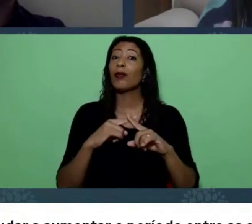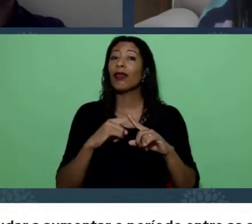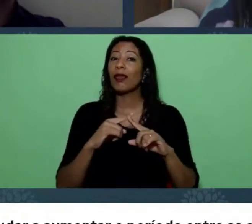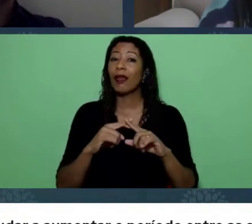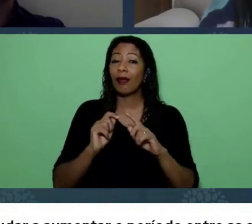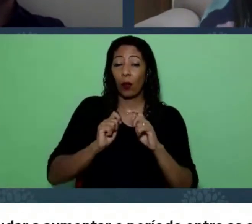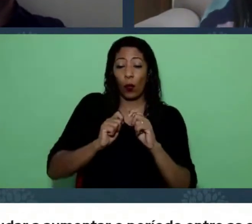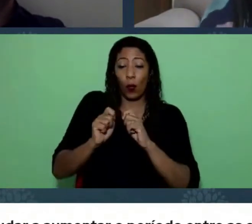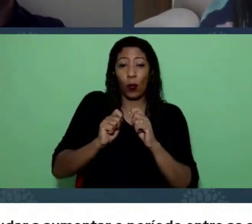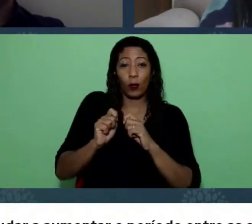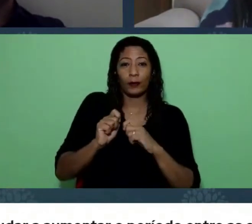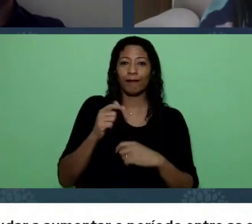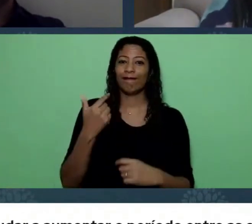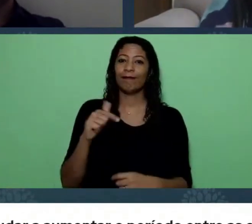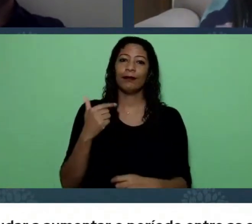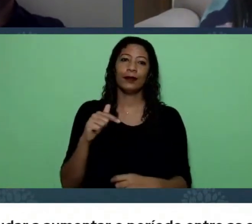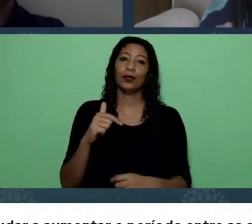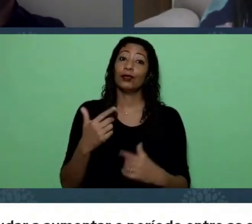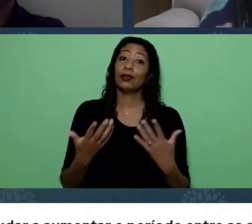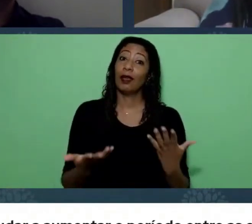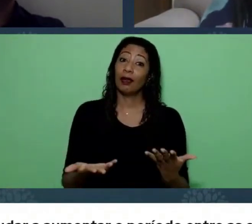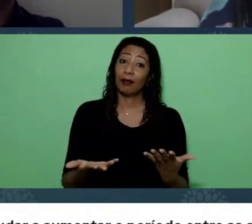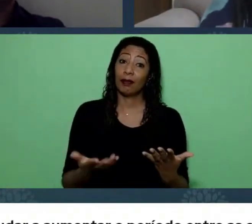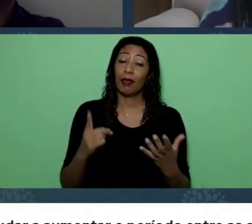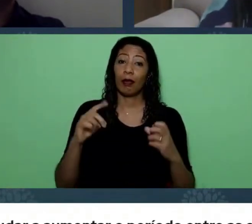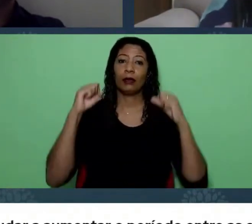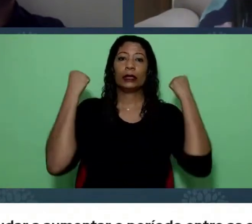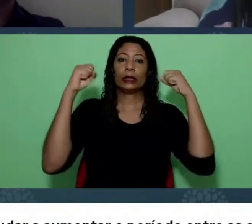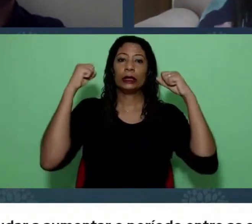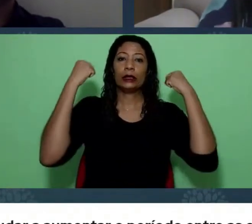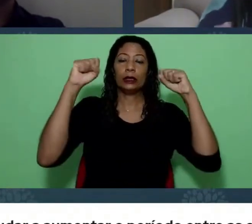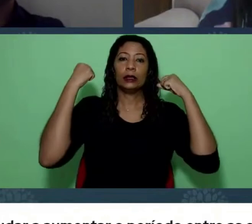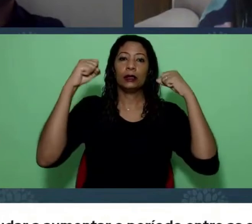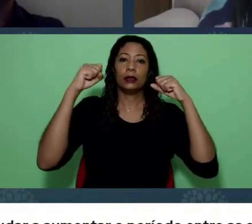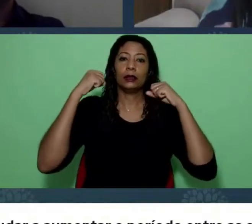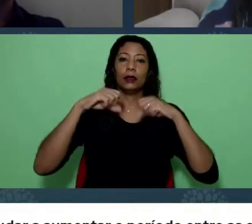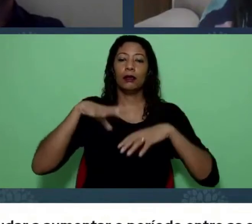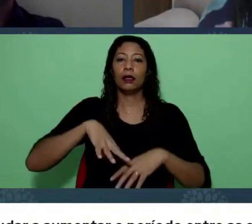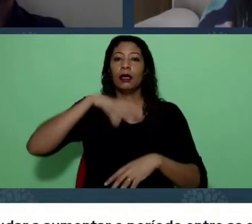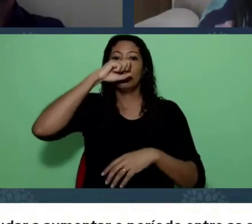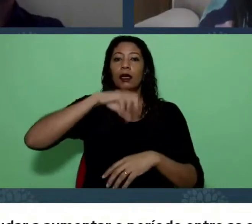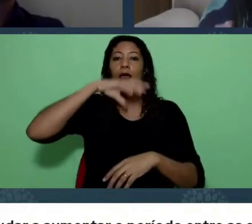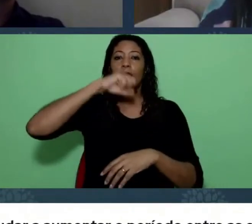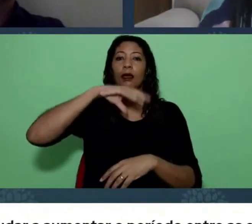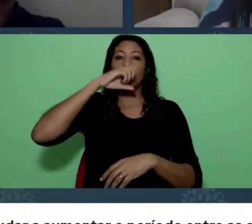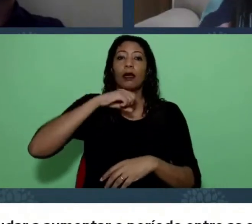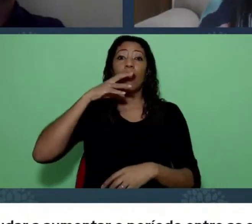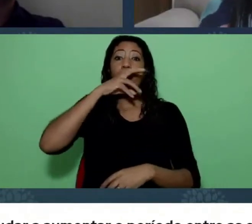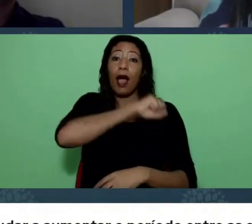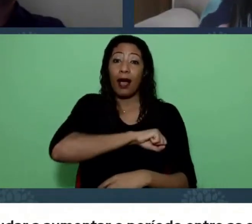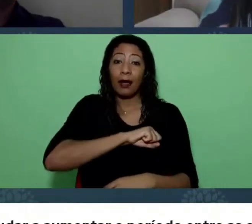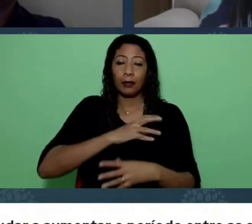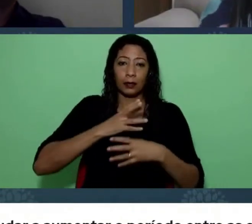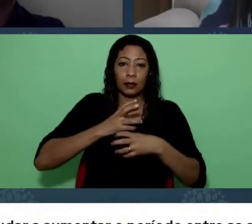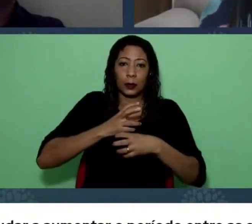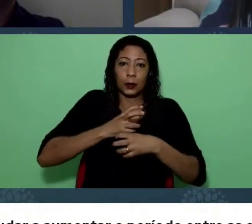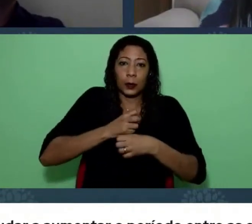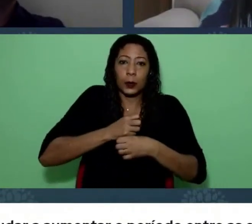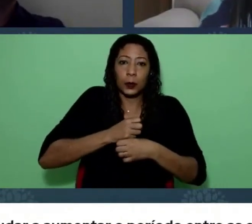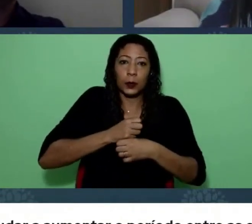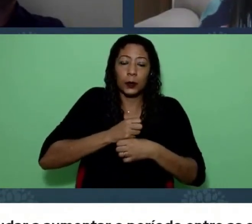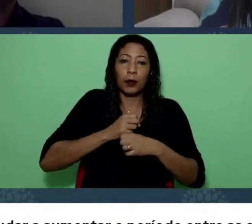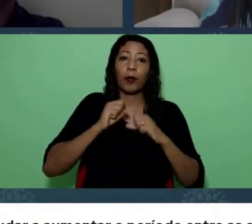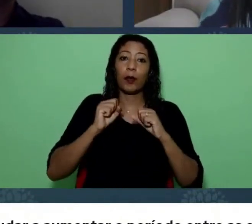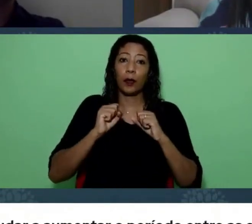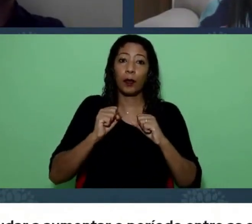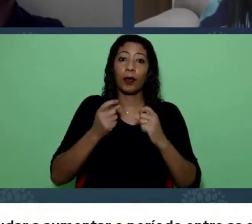exercício físico pode até inflamar um pouco mais a via aérea, porque ele está respirando muito rápido. Isso pode resfriar a via aérea e